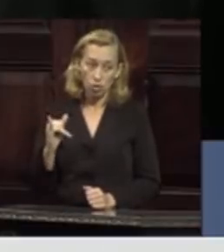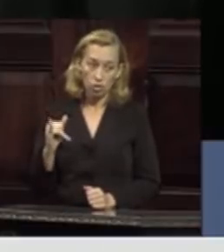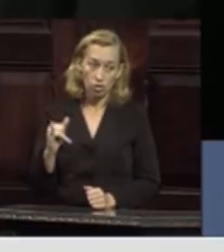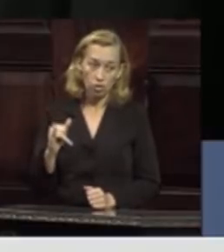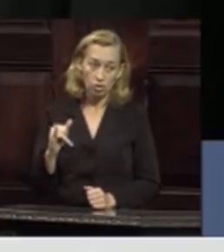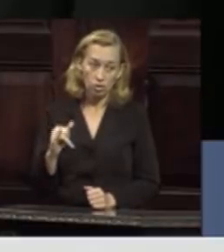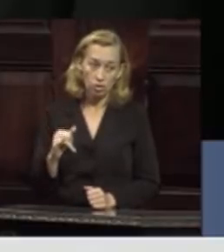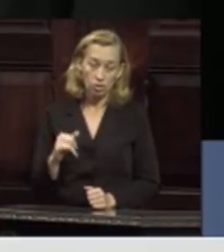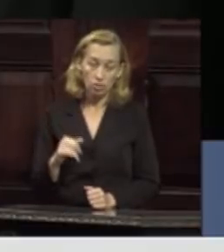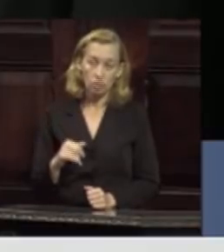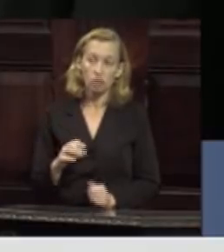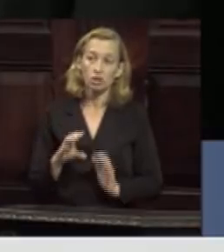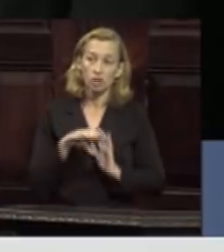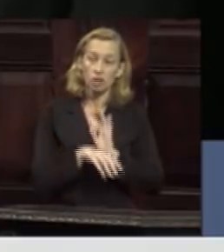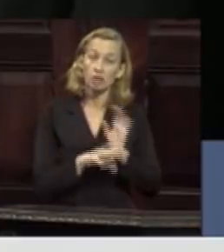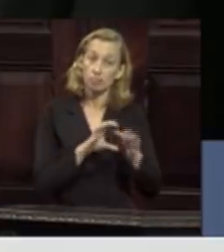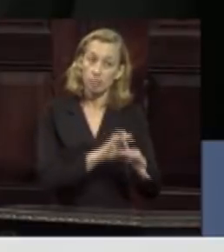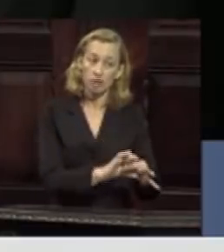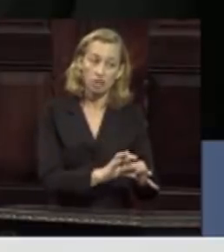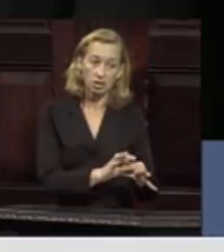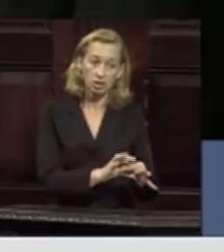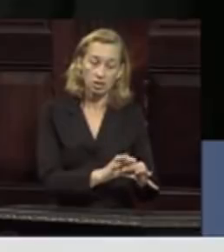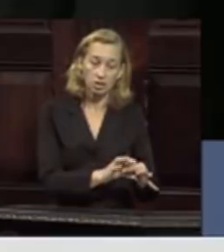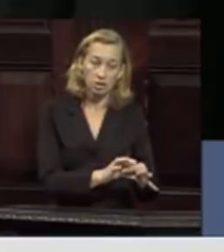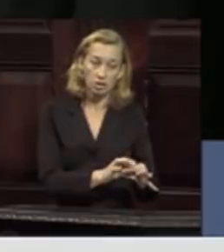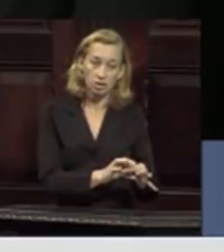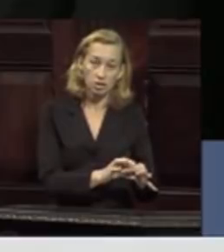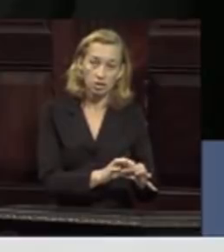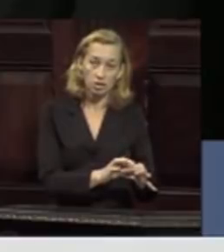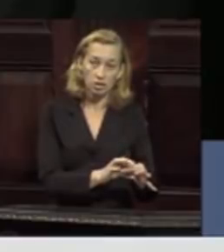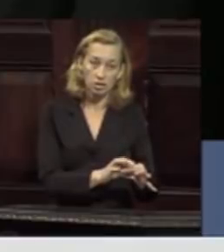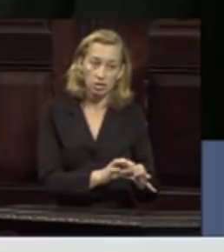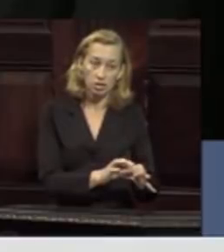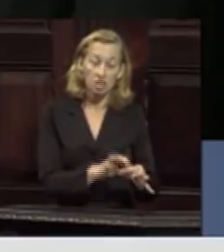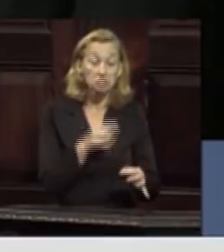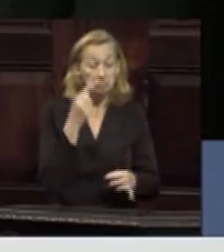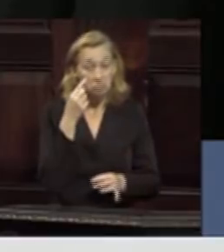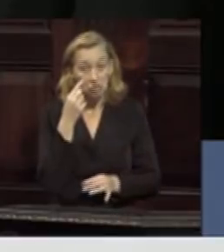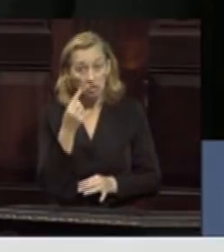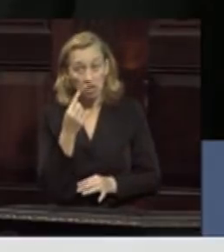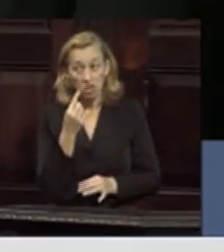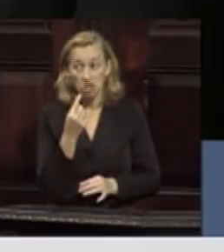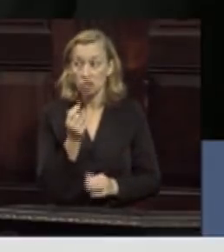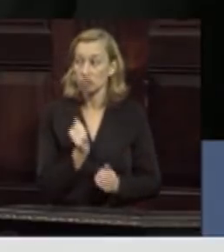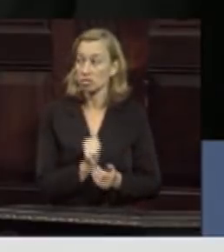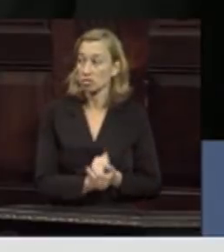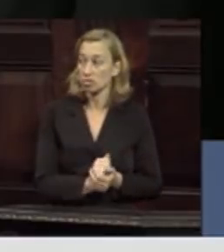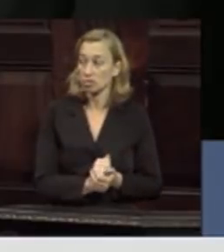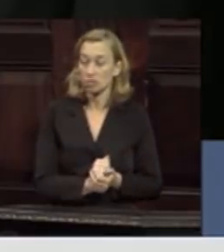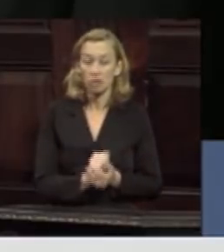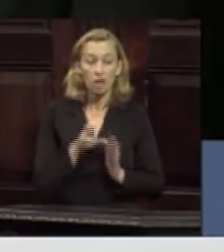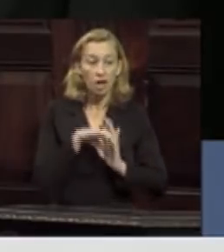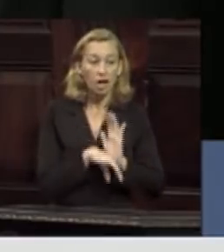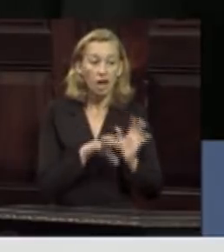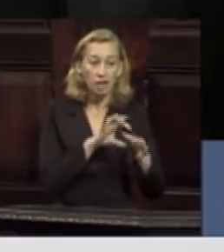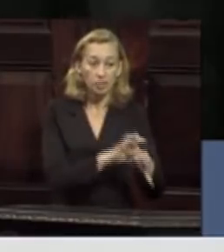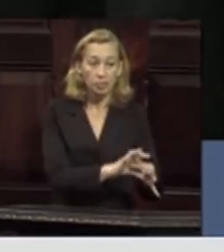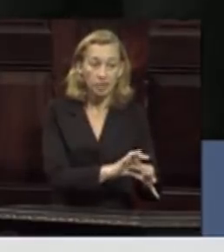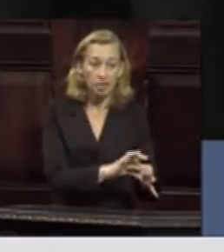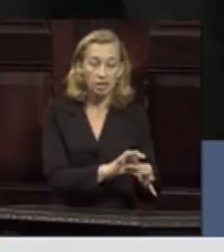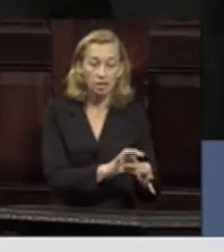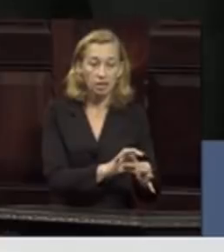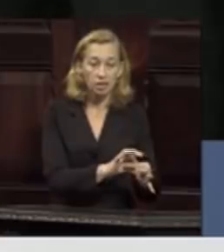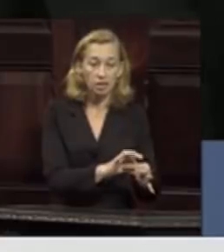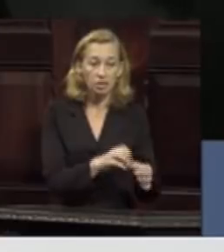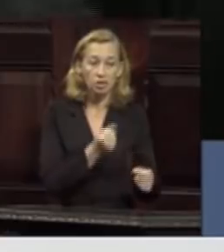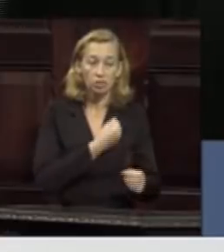já consensuadas. E adiciono ao mesmo parecer a emenda aditiva número 1,